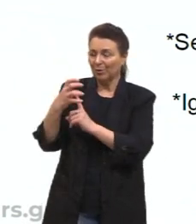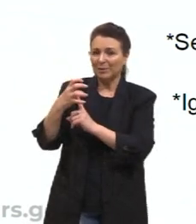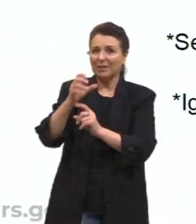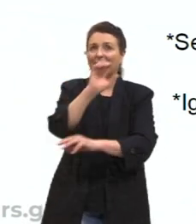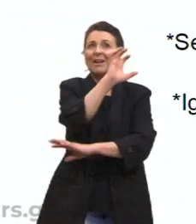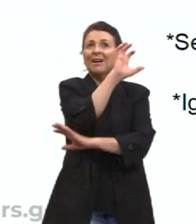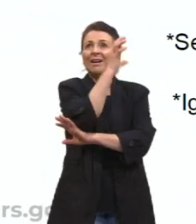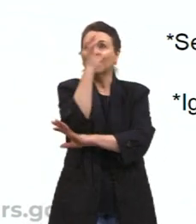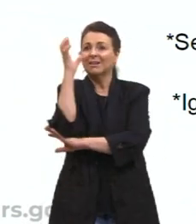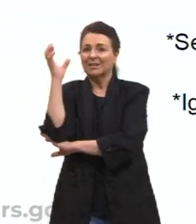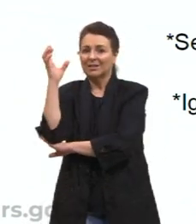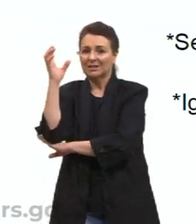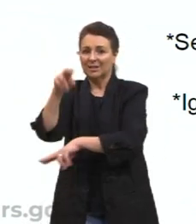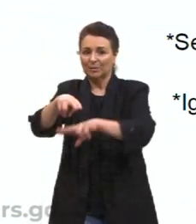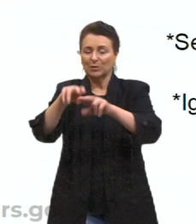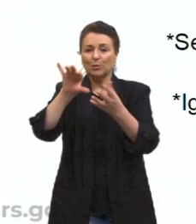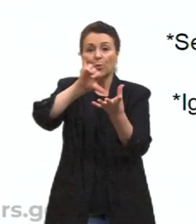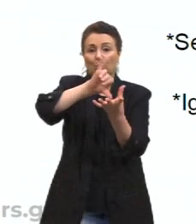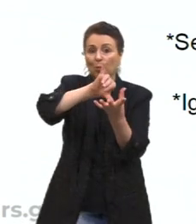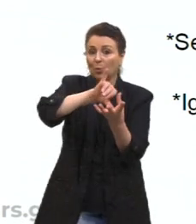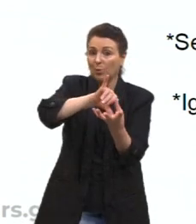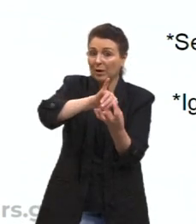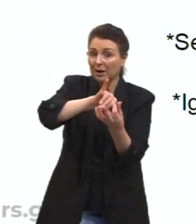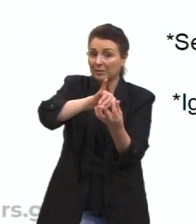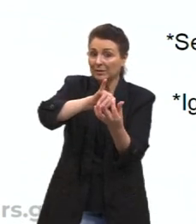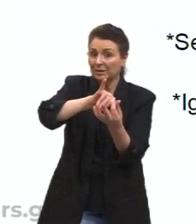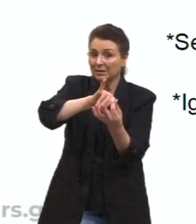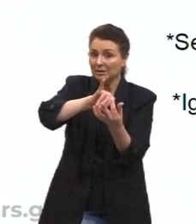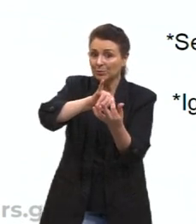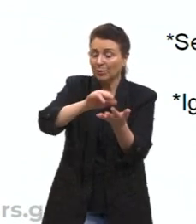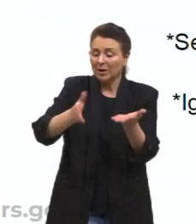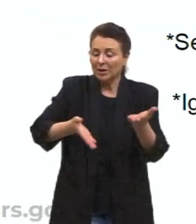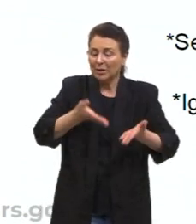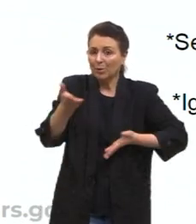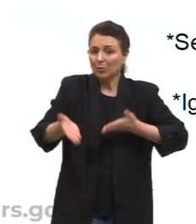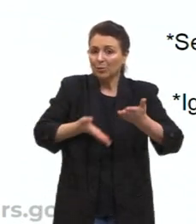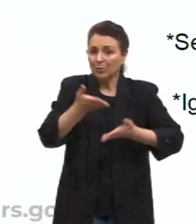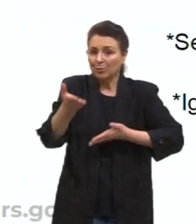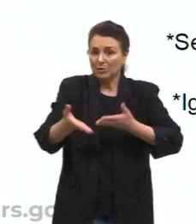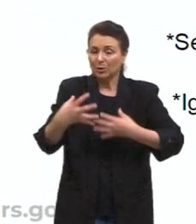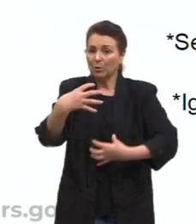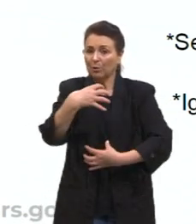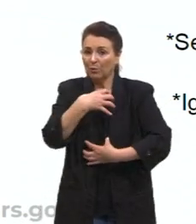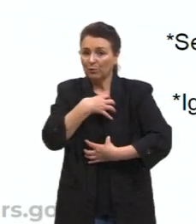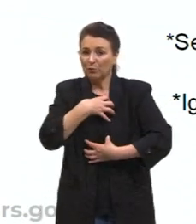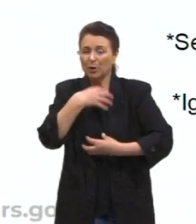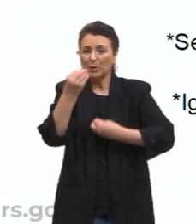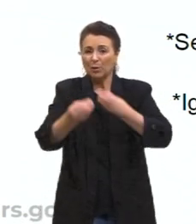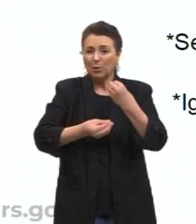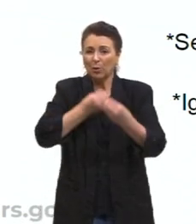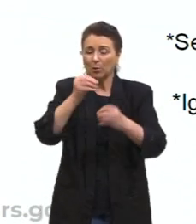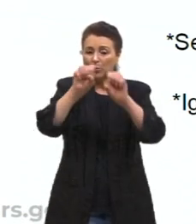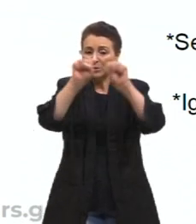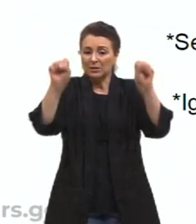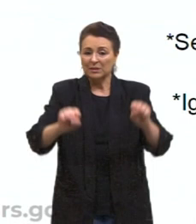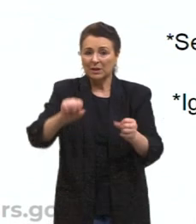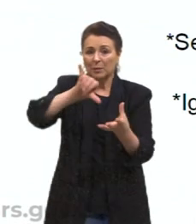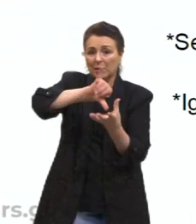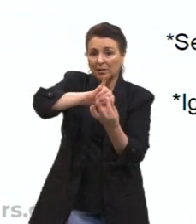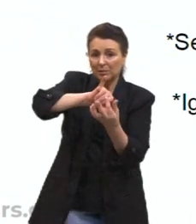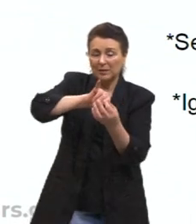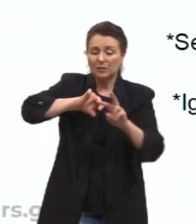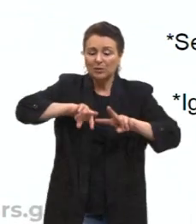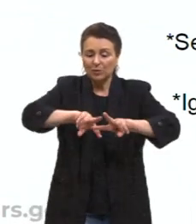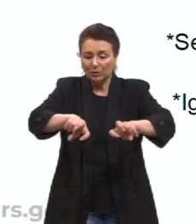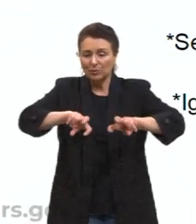o capitalismo né então o capitalismo vai ser um grande impulsionador né A forma como o sistema capitalista vai explorar